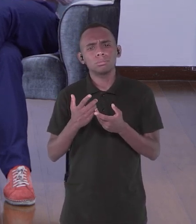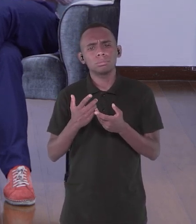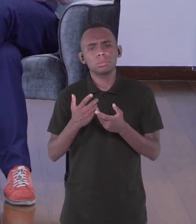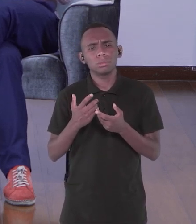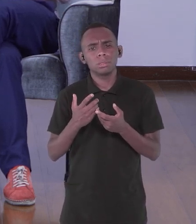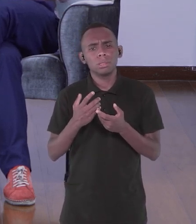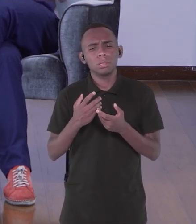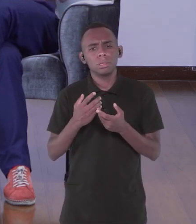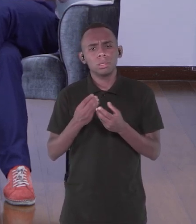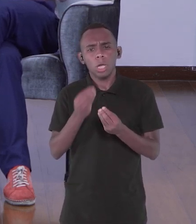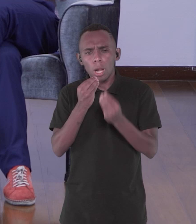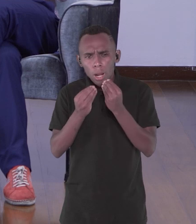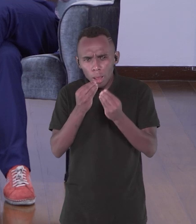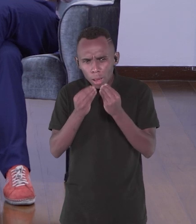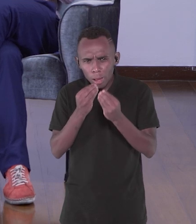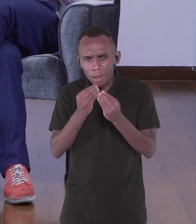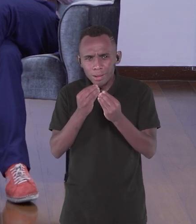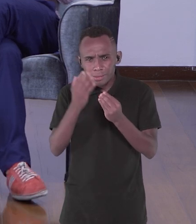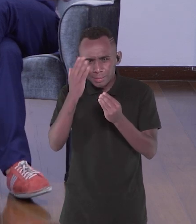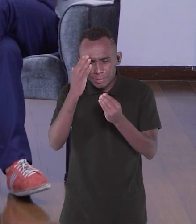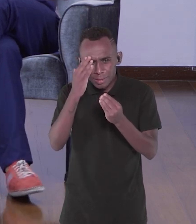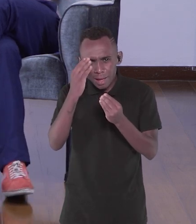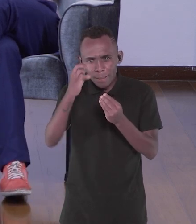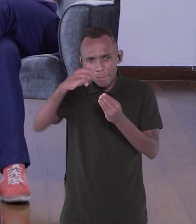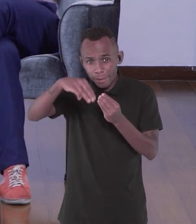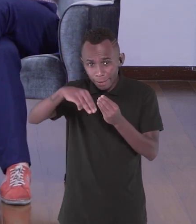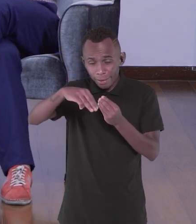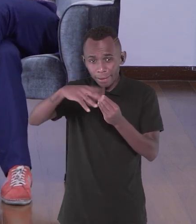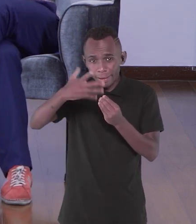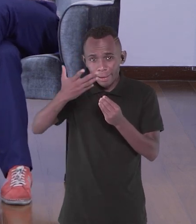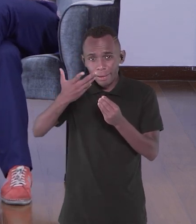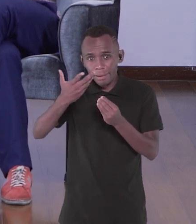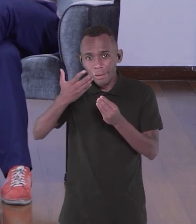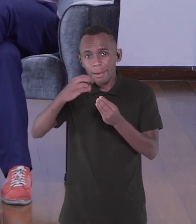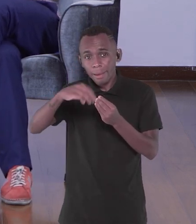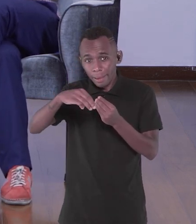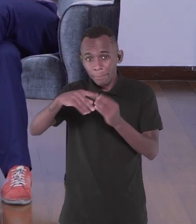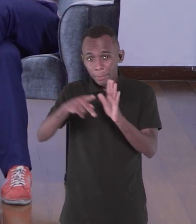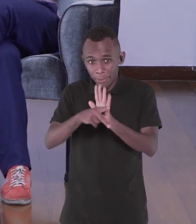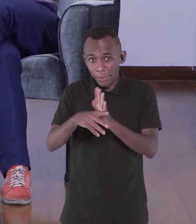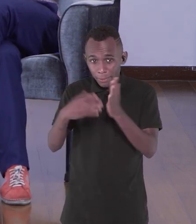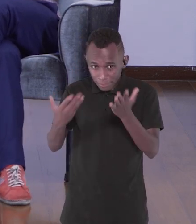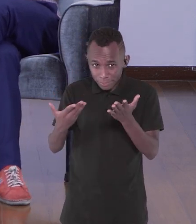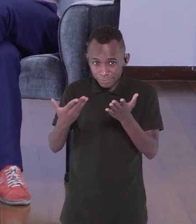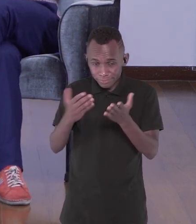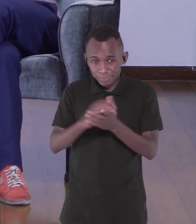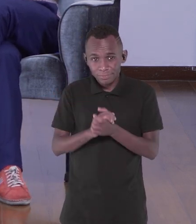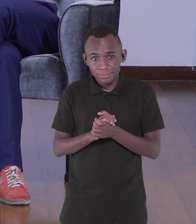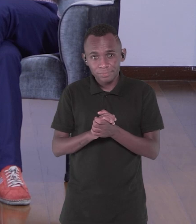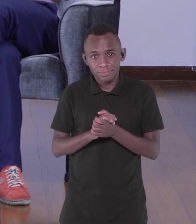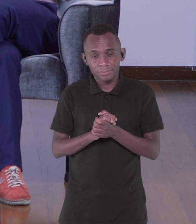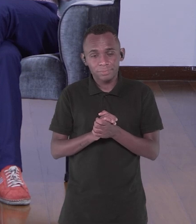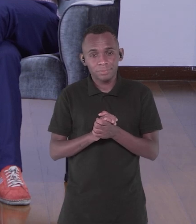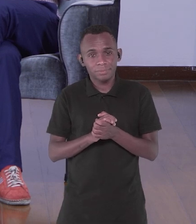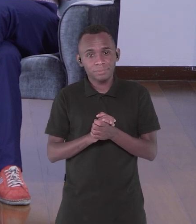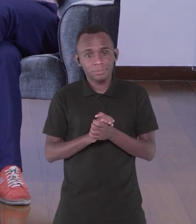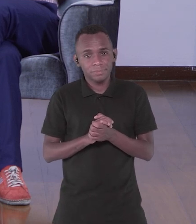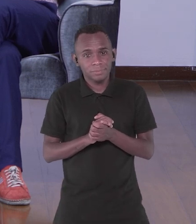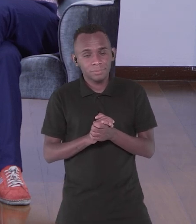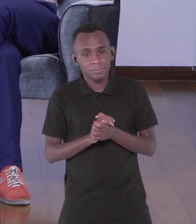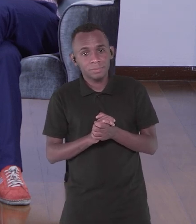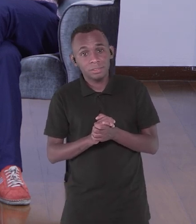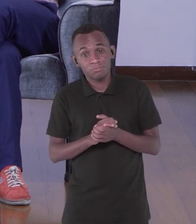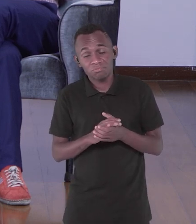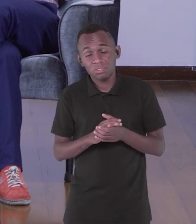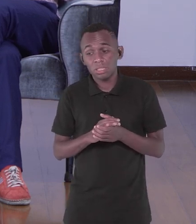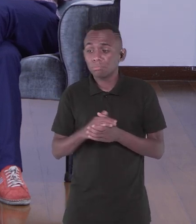lanchonete daquele... Aquele, né, você conhece? Uma Crimeia Donald's, né? Não, é muito boa. Você